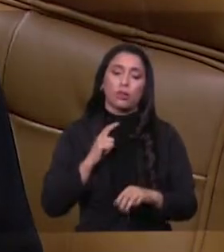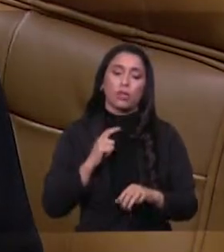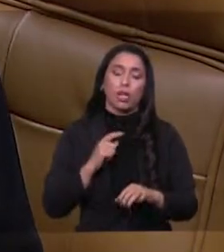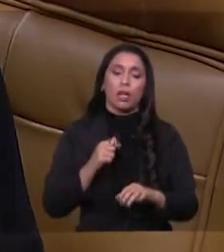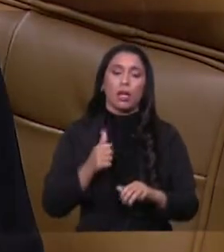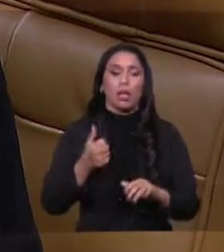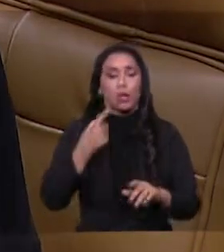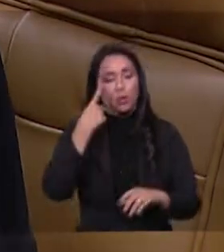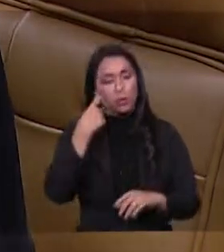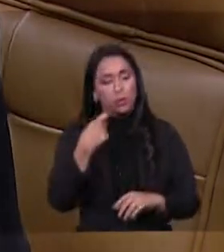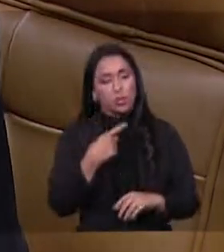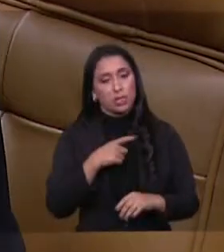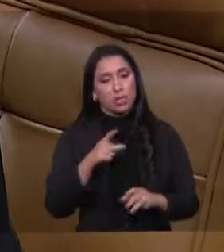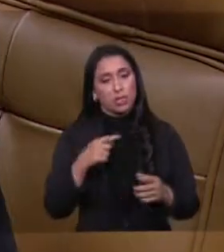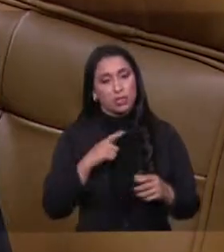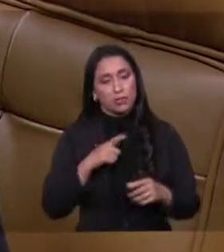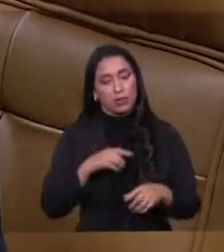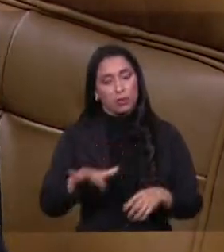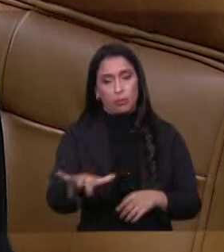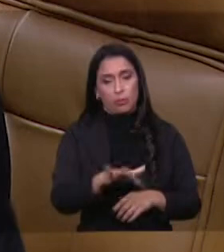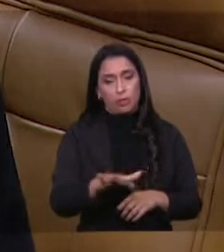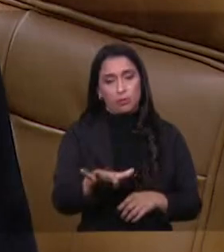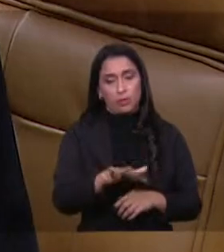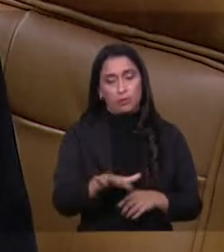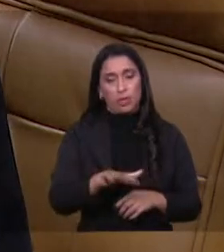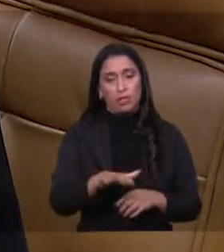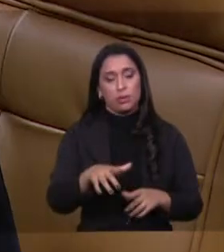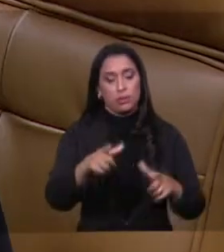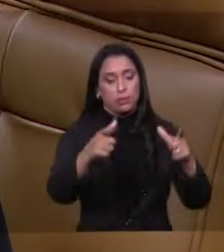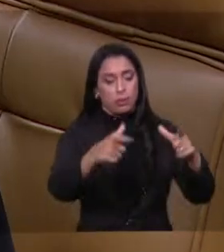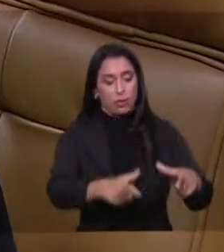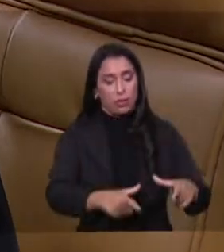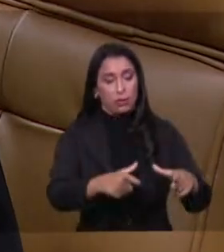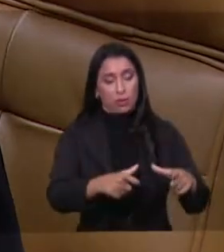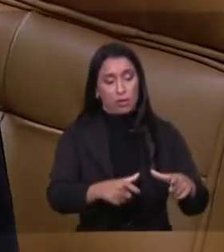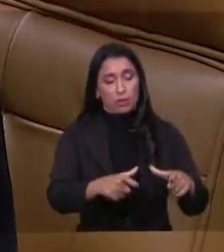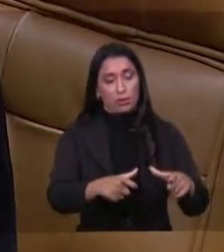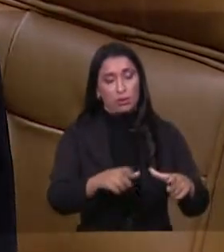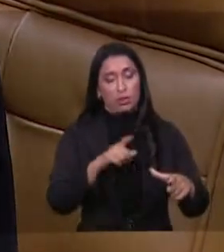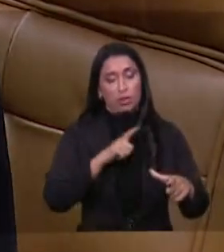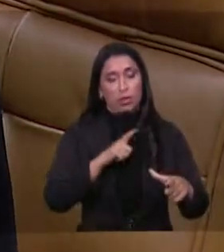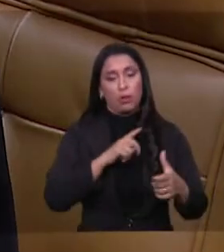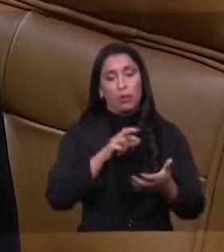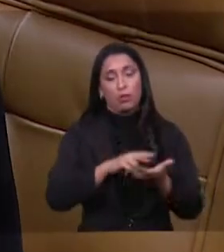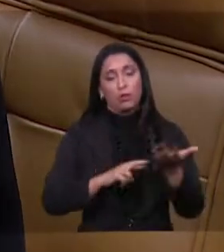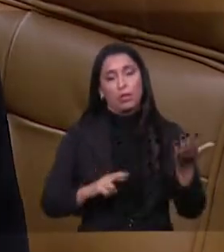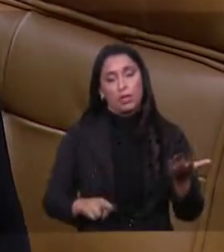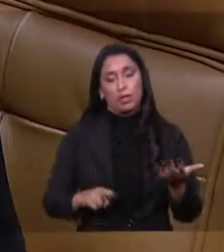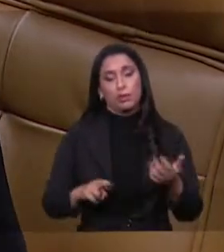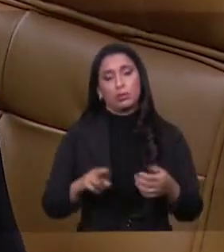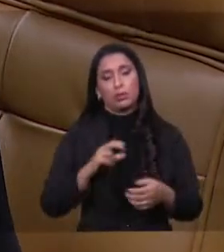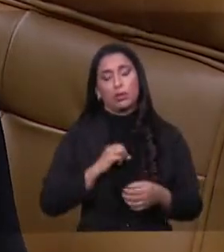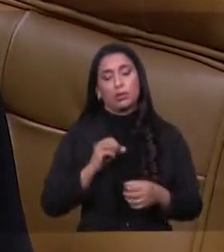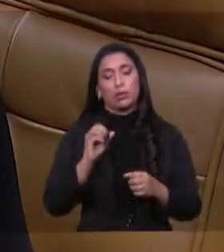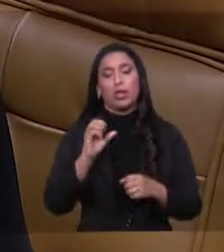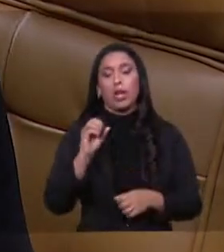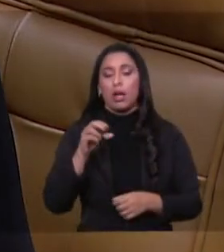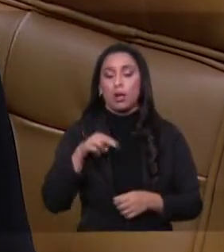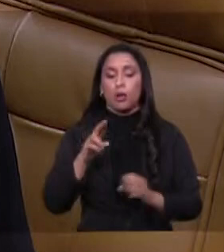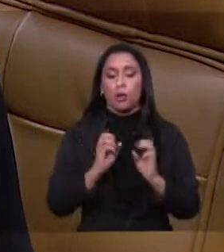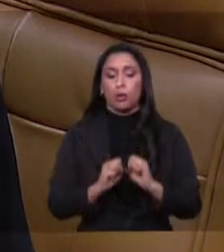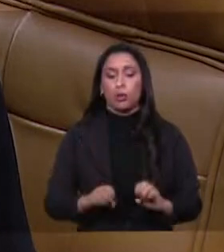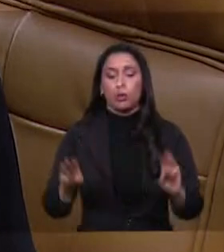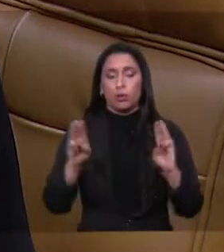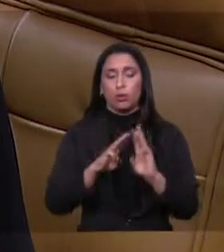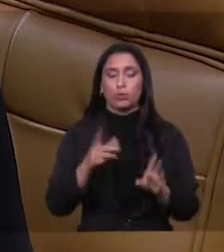desses interesses em um mesmo espaço territorial. Nesse sentido, em relatório da Organização das Nações Unidas,